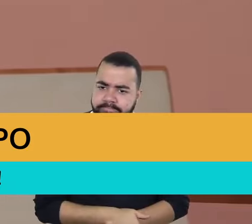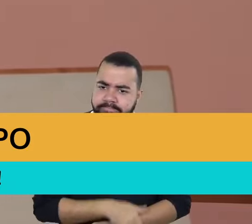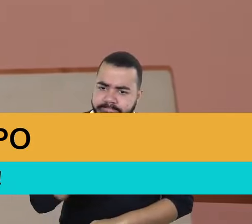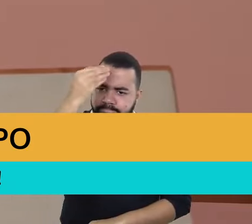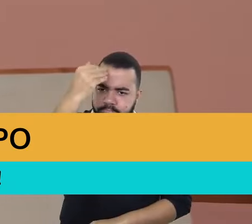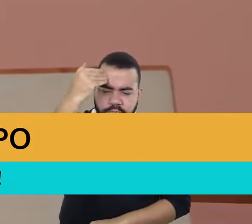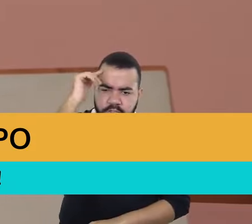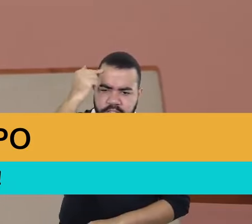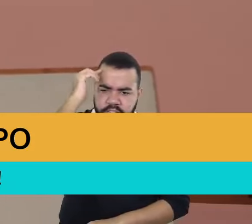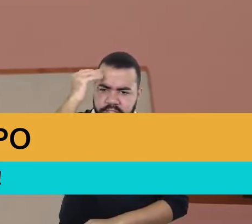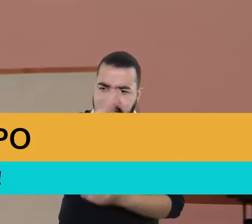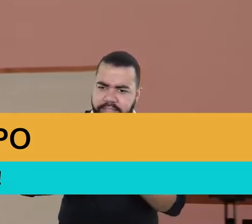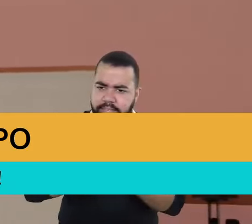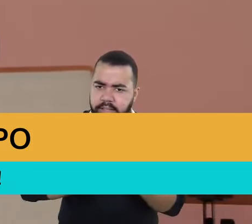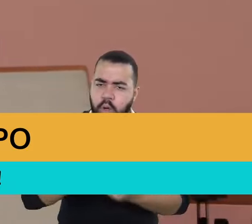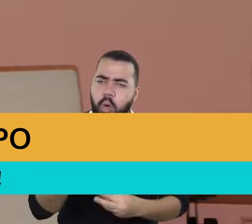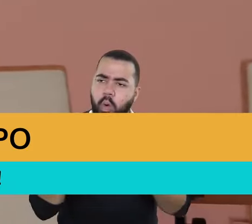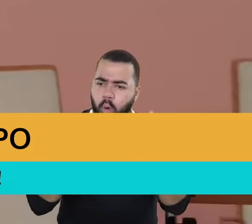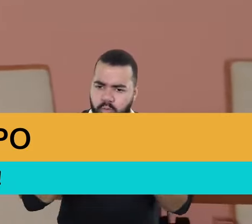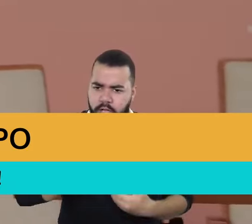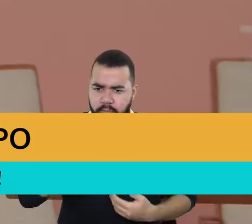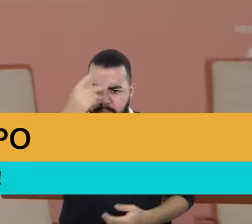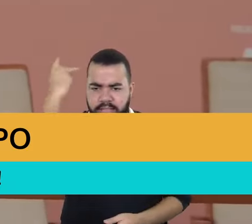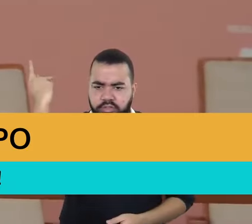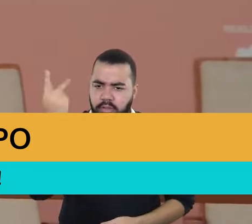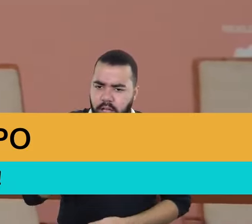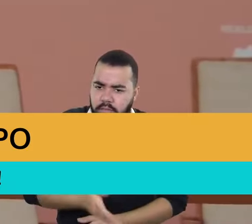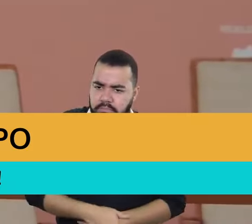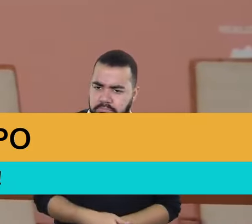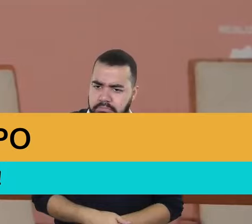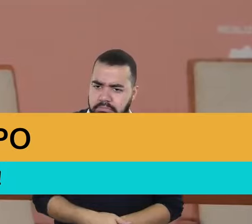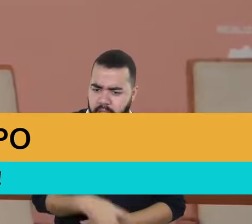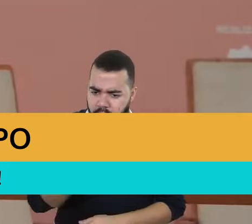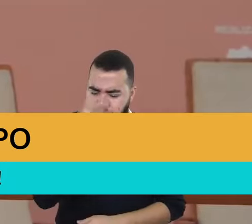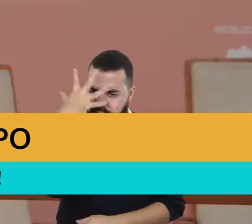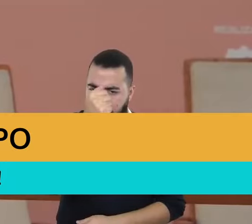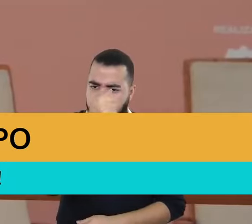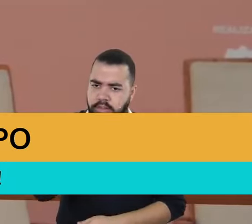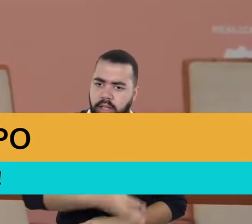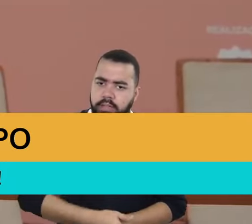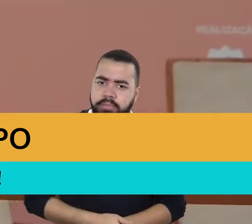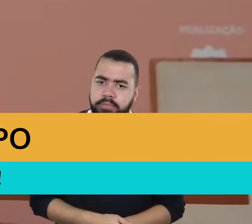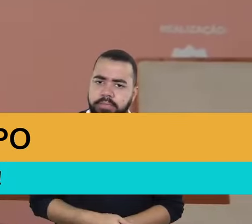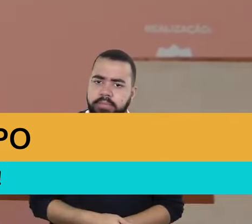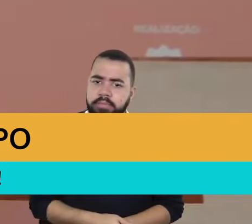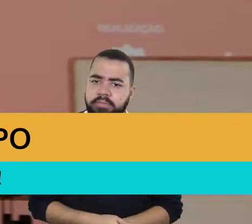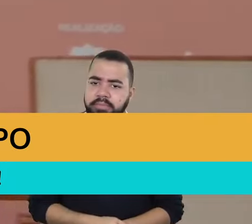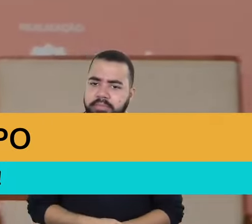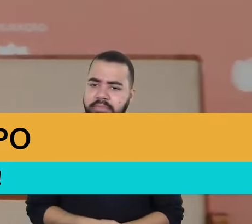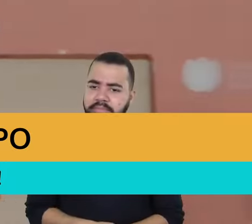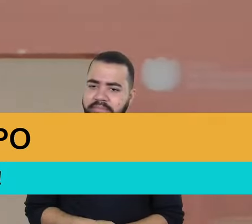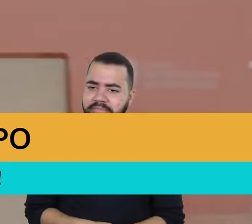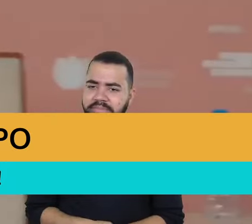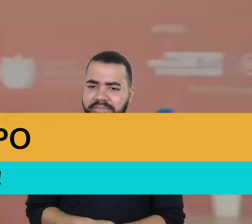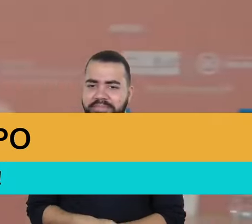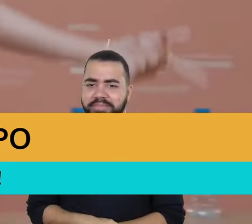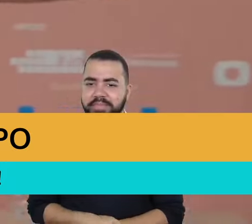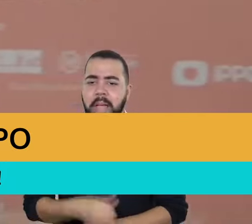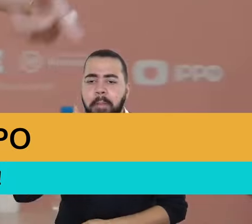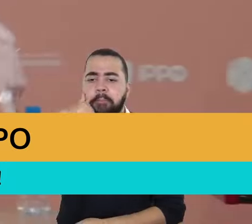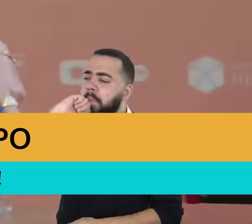entendi. Literal, por que sou tartaruga? Bonita desse jeito. Aí cheguei na minha mãe e